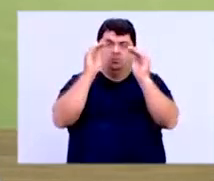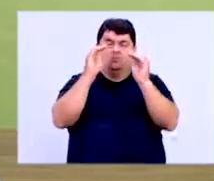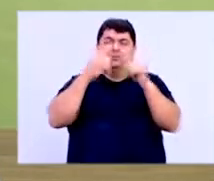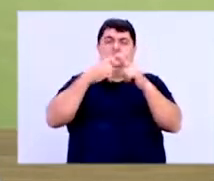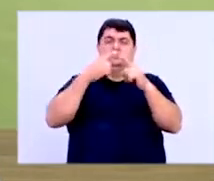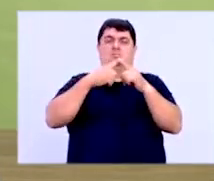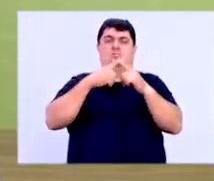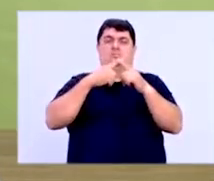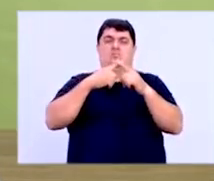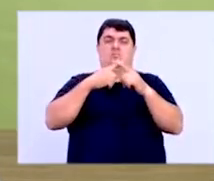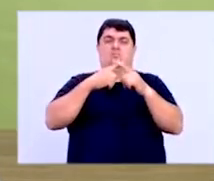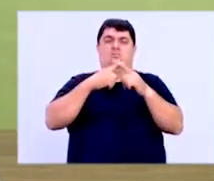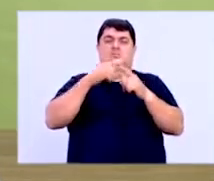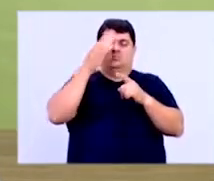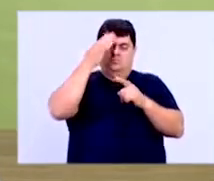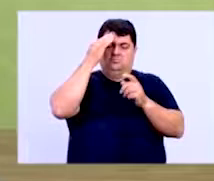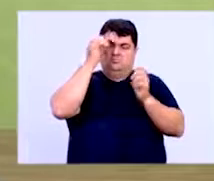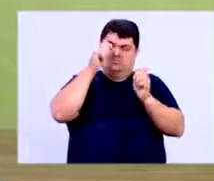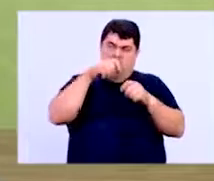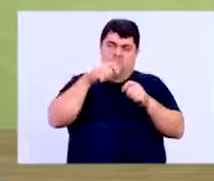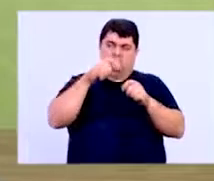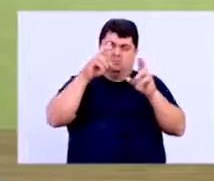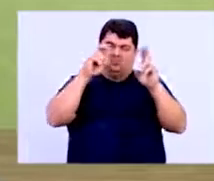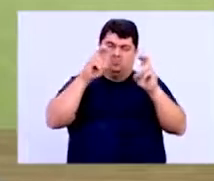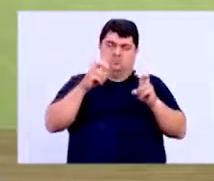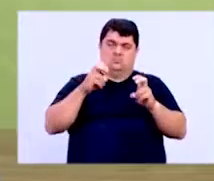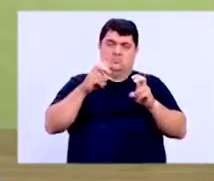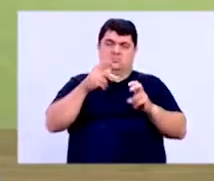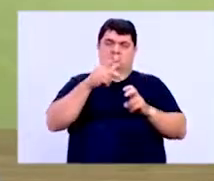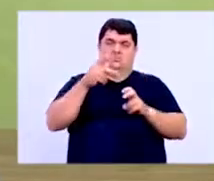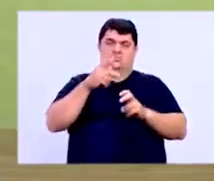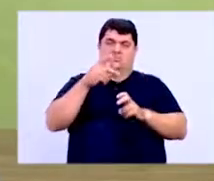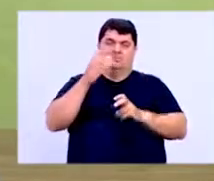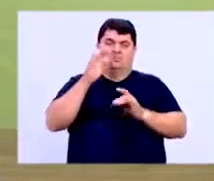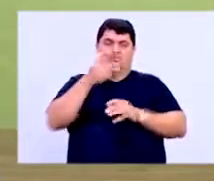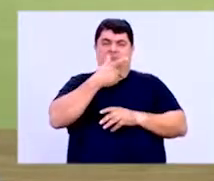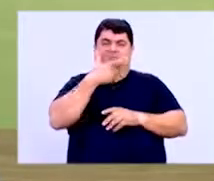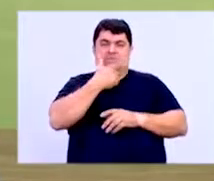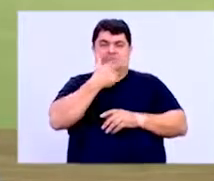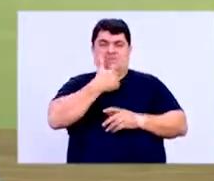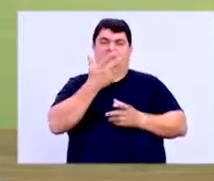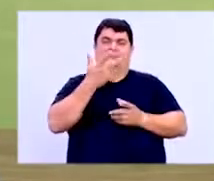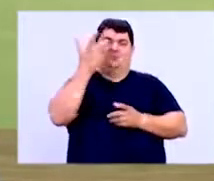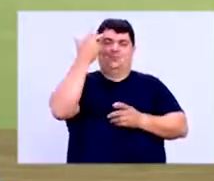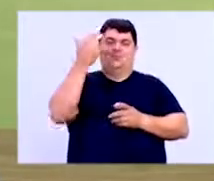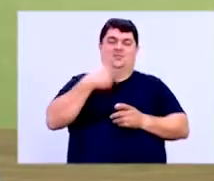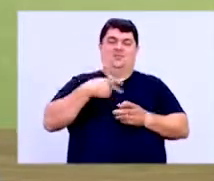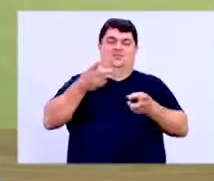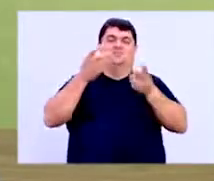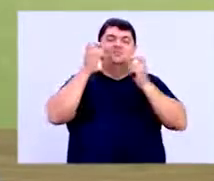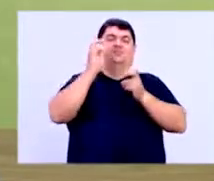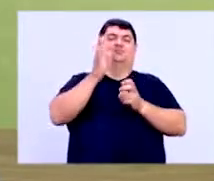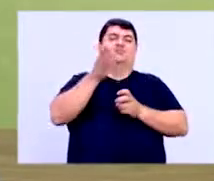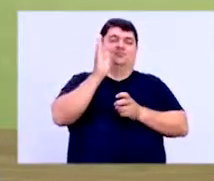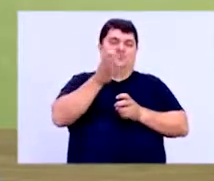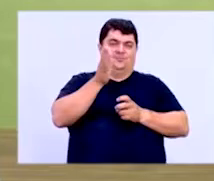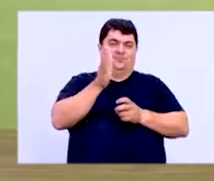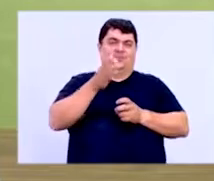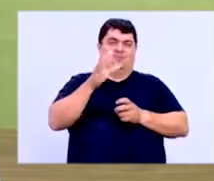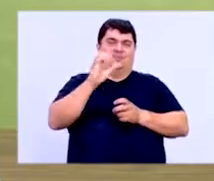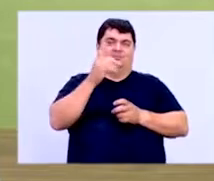dizer que compreenderam bem o assunto. Não foi, pessoal? O pessoal está rindo aí, mas eu estou percebendo que você aqui pelo